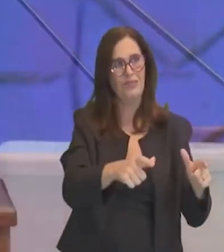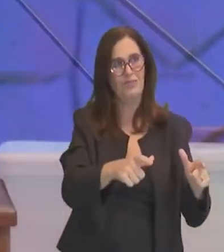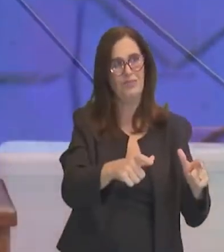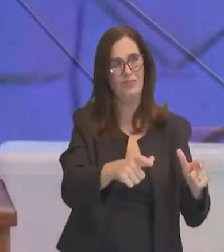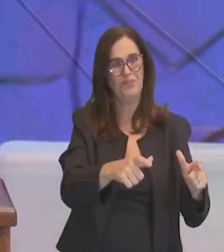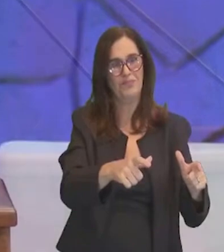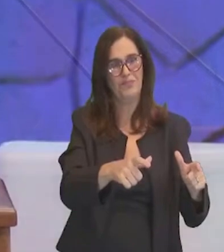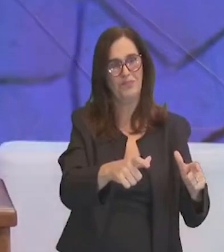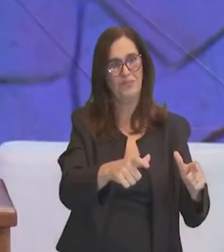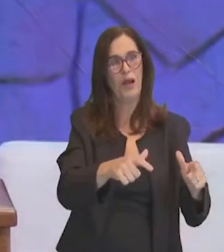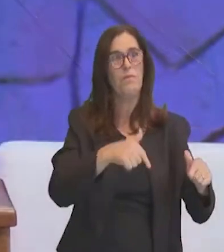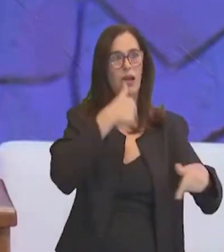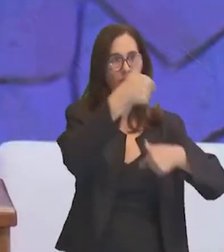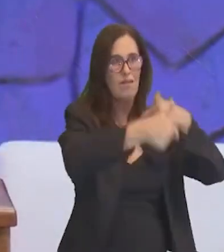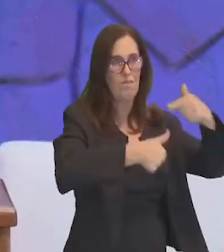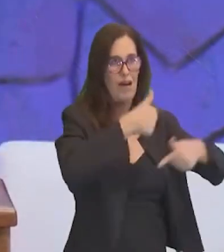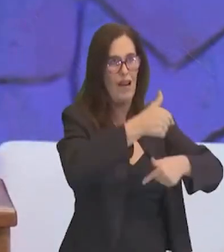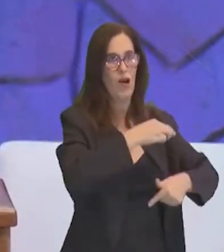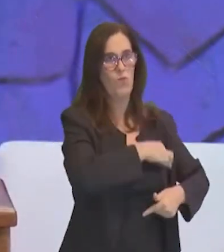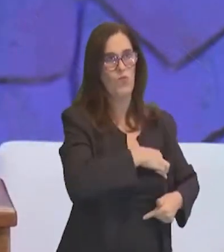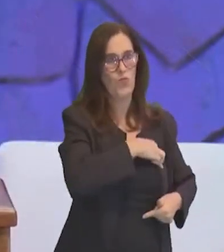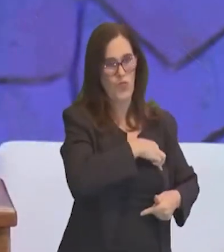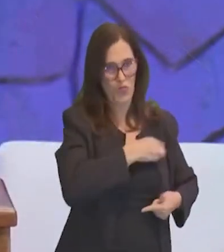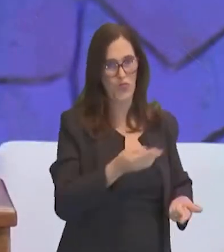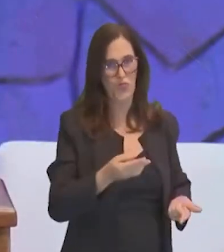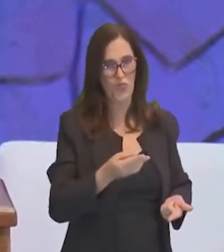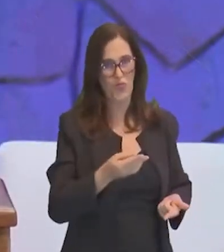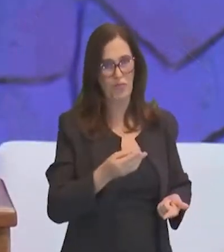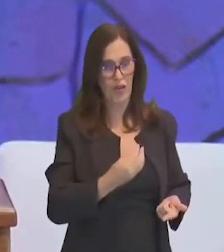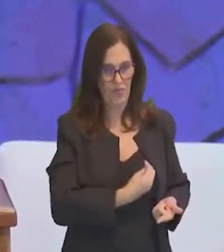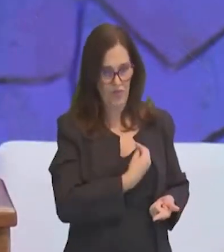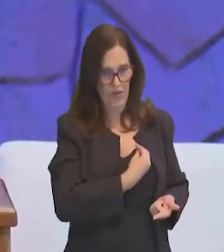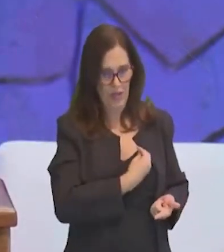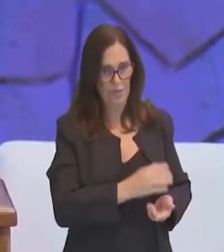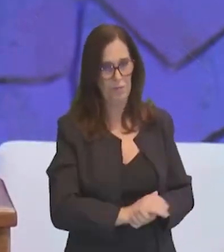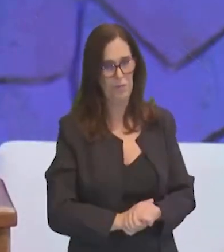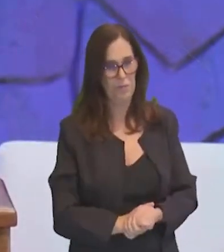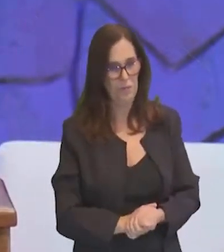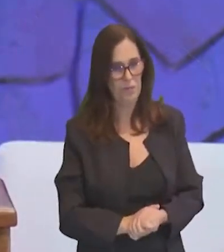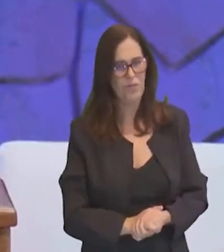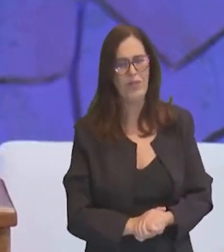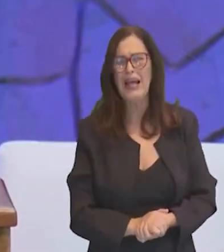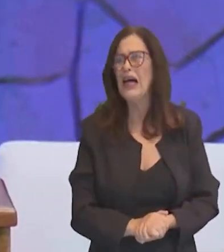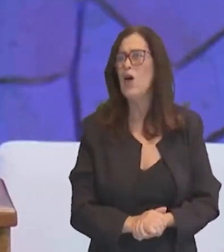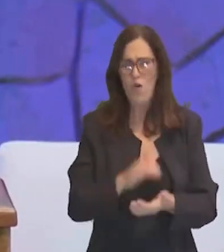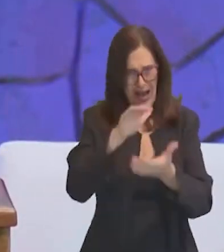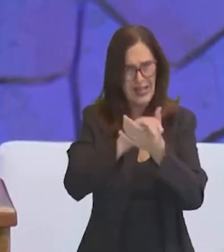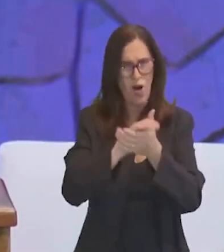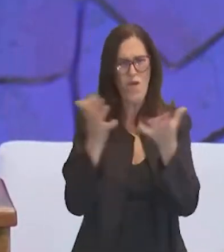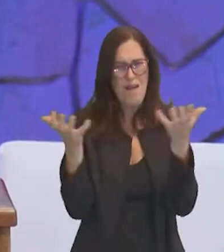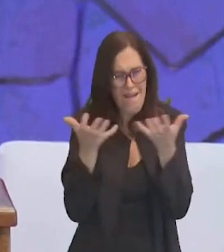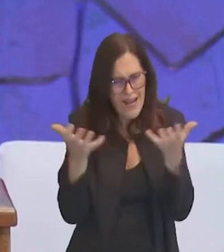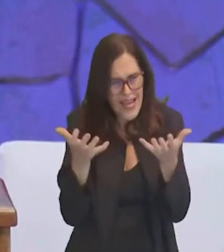para se trabalhar, para se viver. Eles queriam